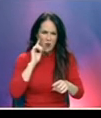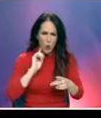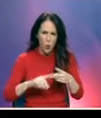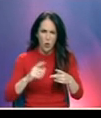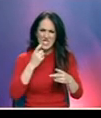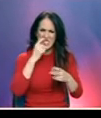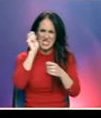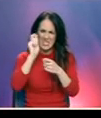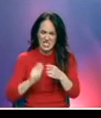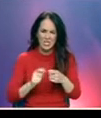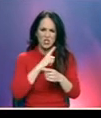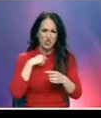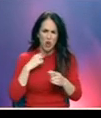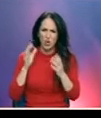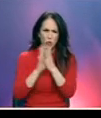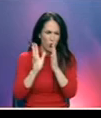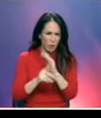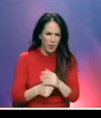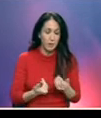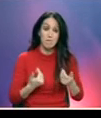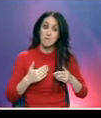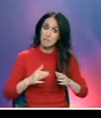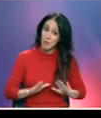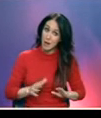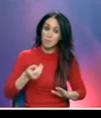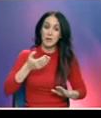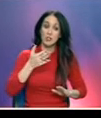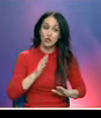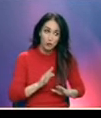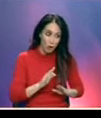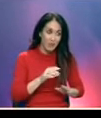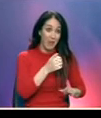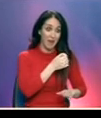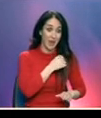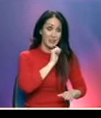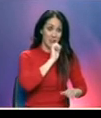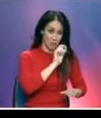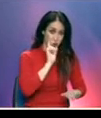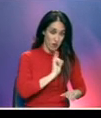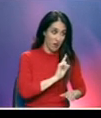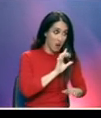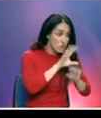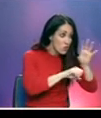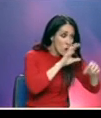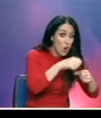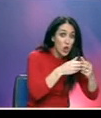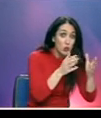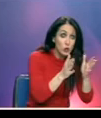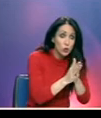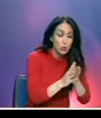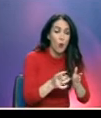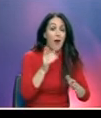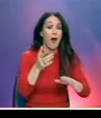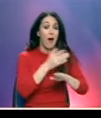joias. Mas a polícia judiciária encontrou quase todos os objetos dentro da própria casa da mulher, ainda antes desta de fazer a